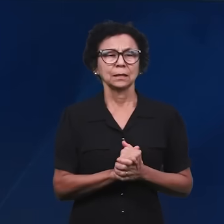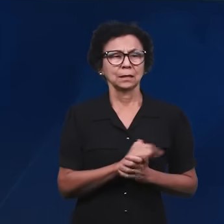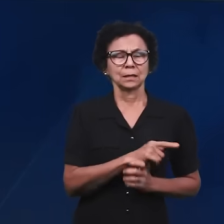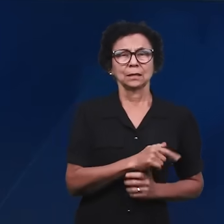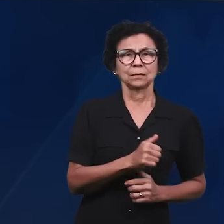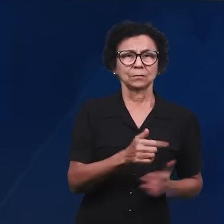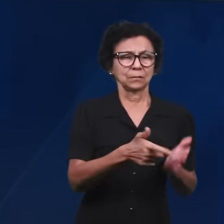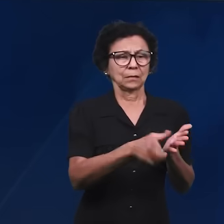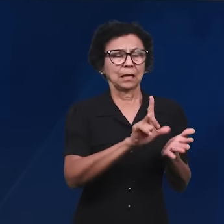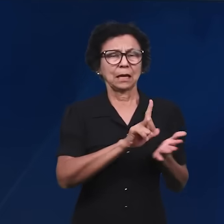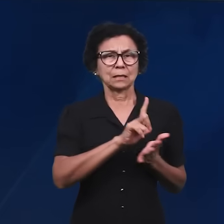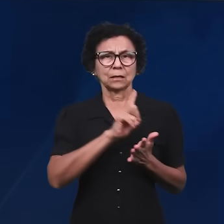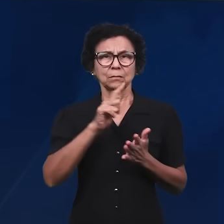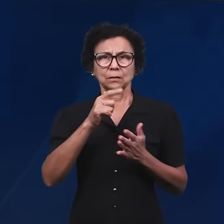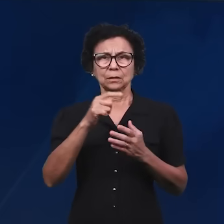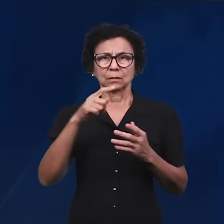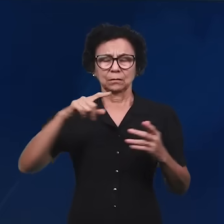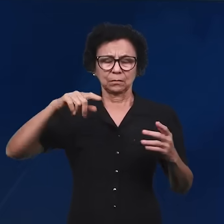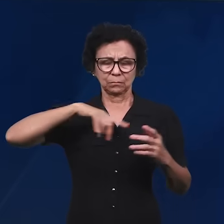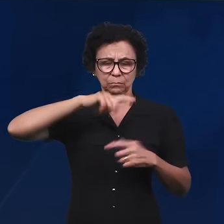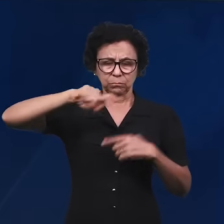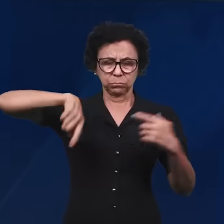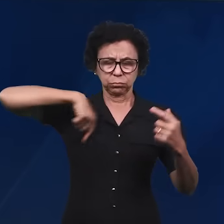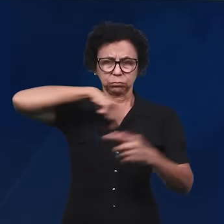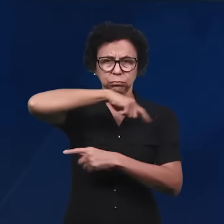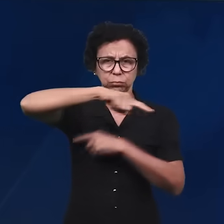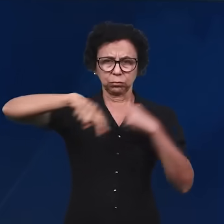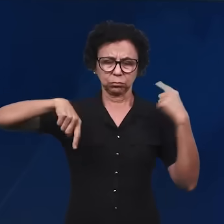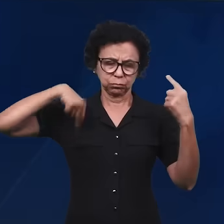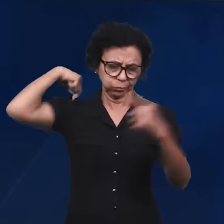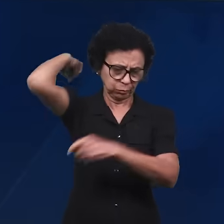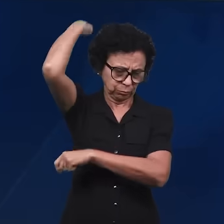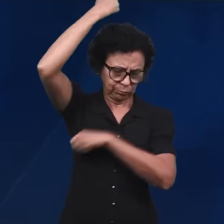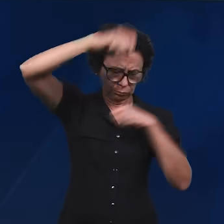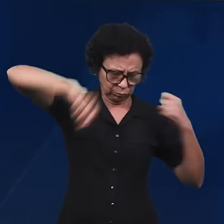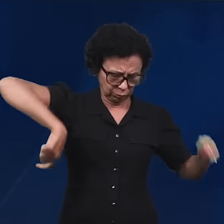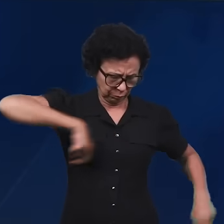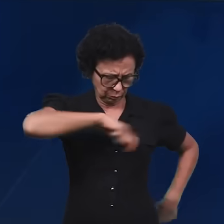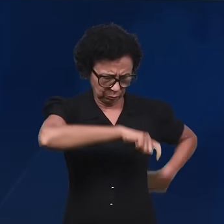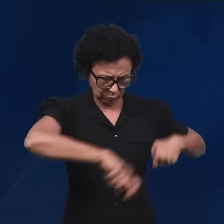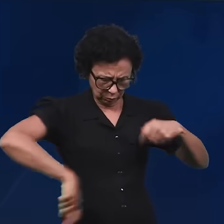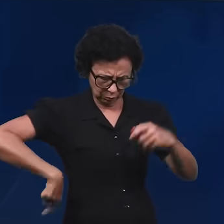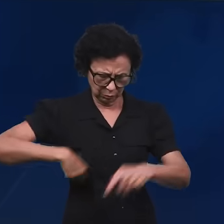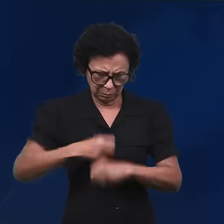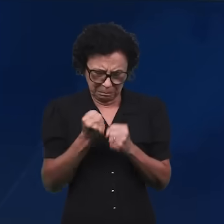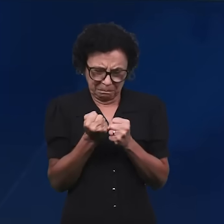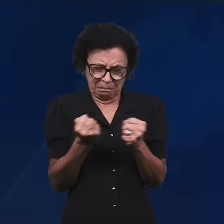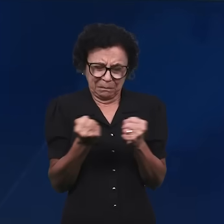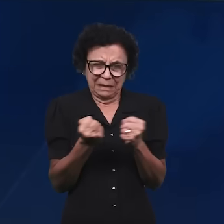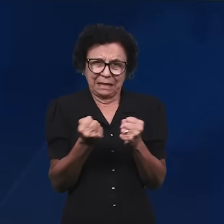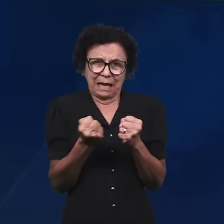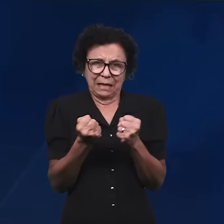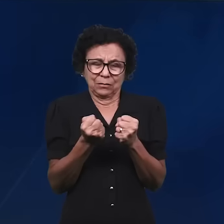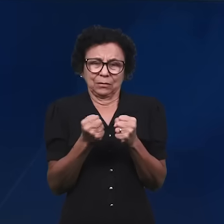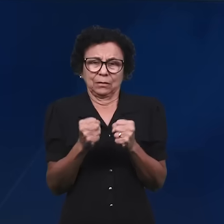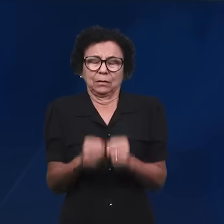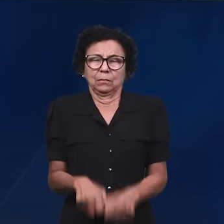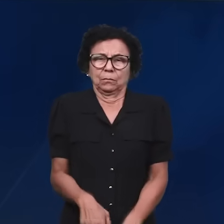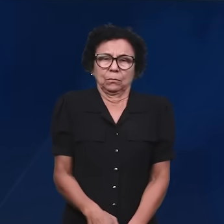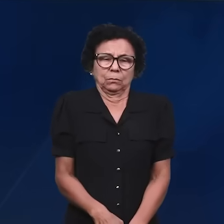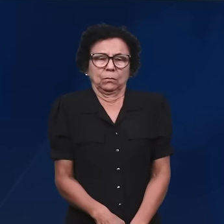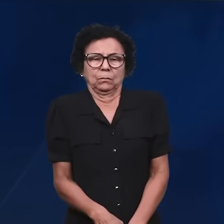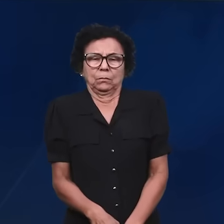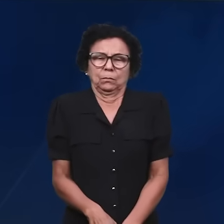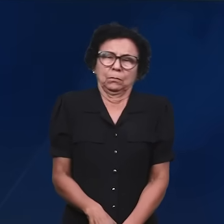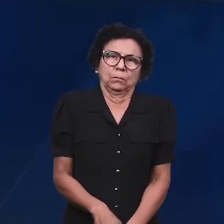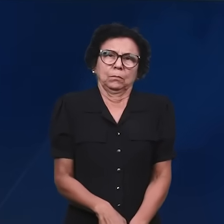veio, todo amarrado com um monte de faixa ainda. Aqueles irmãos ali, vão tirar as faixas, porque é a liberdade daquele que tem Jesus na sua